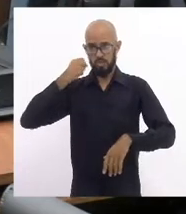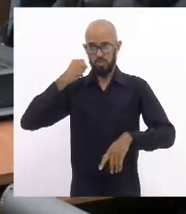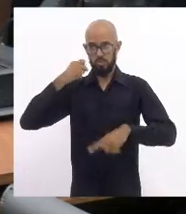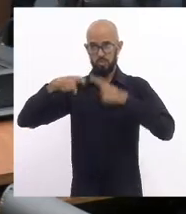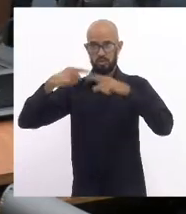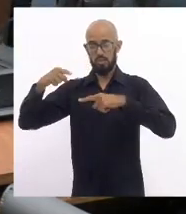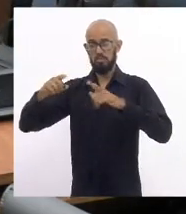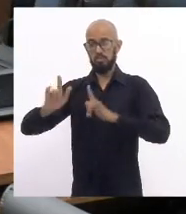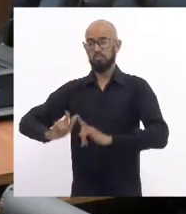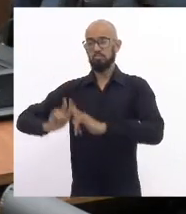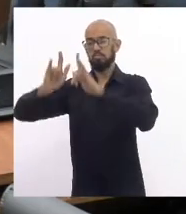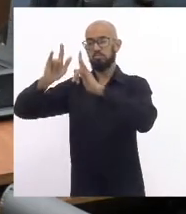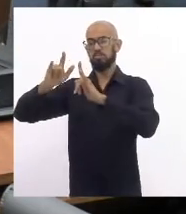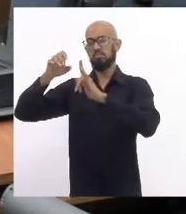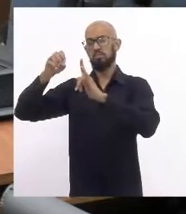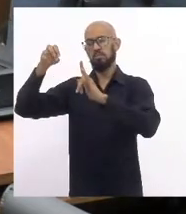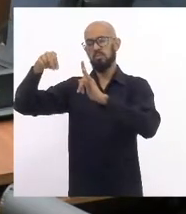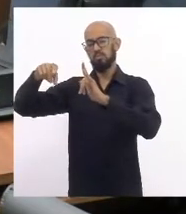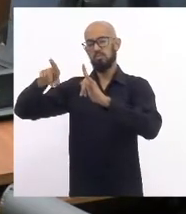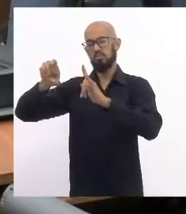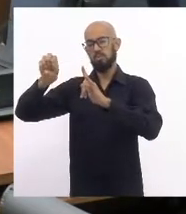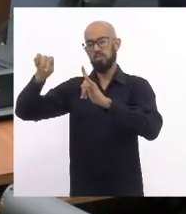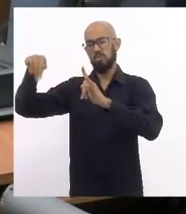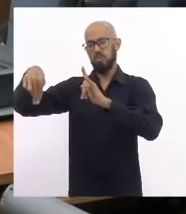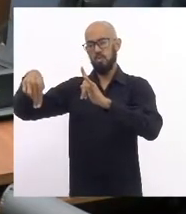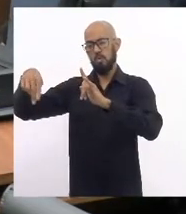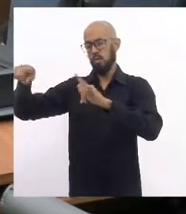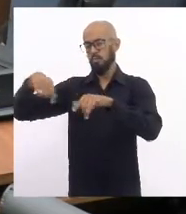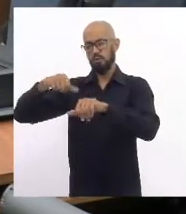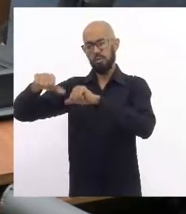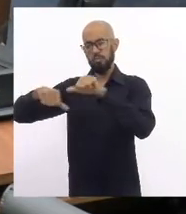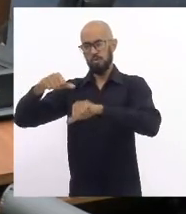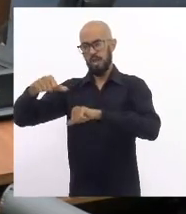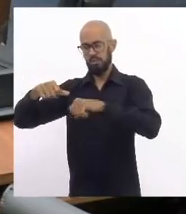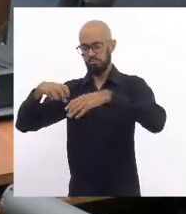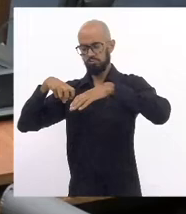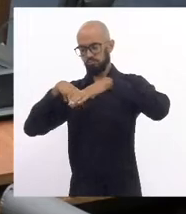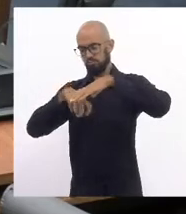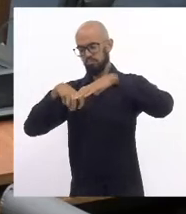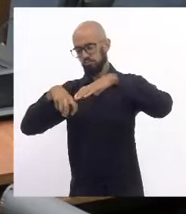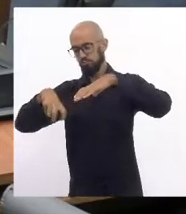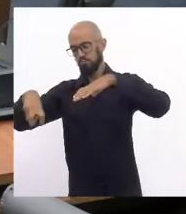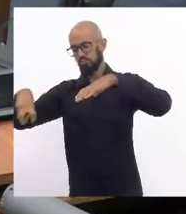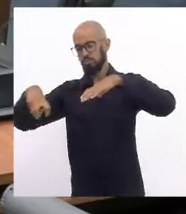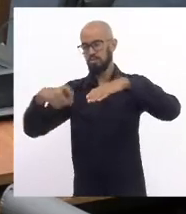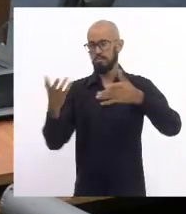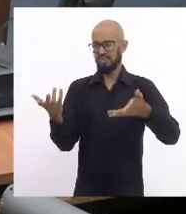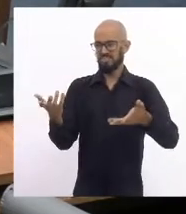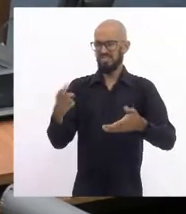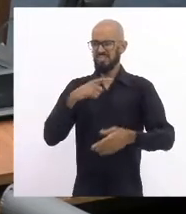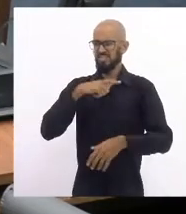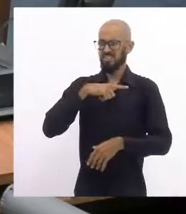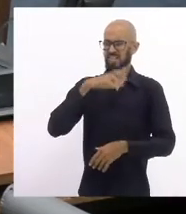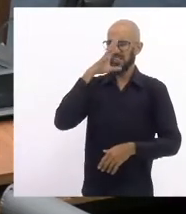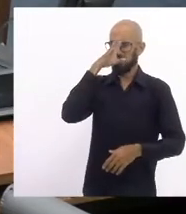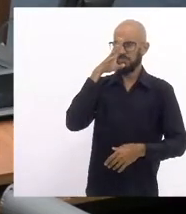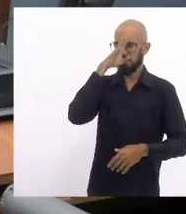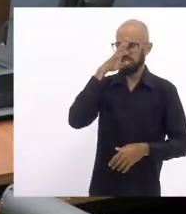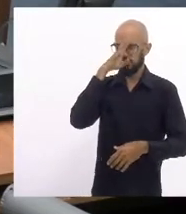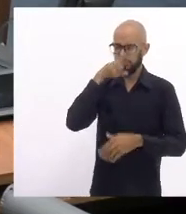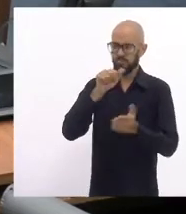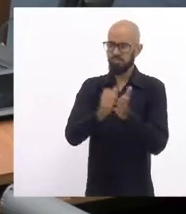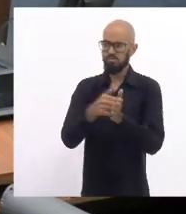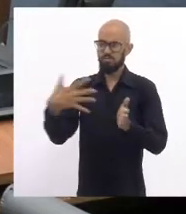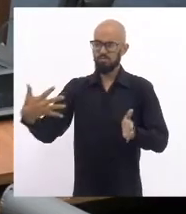virou um estacionamento. Então, a gente tem uma série de aberrações, a